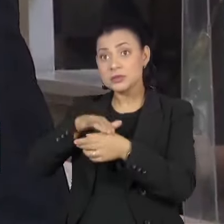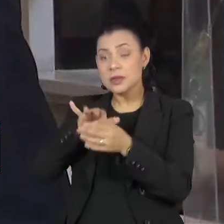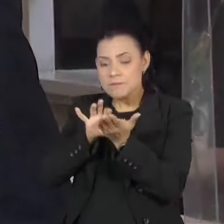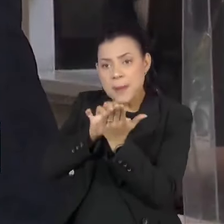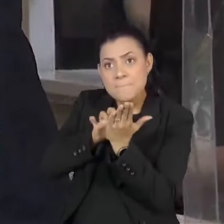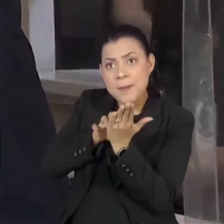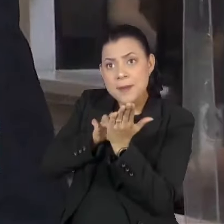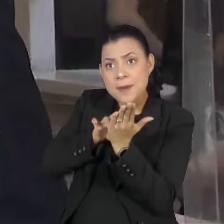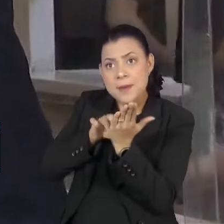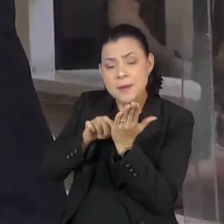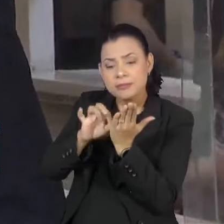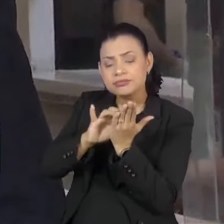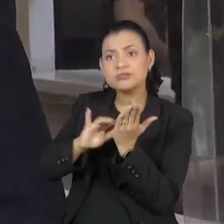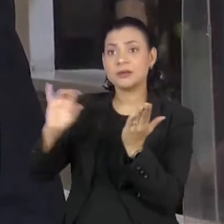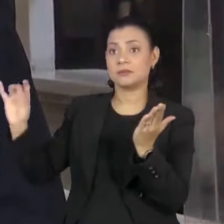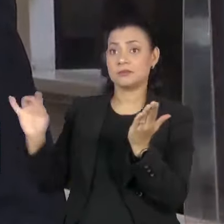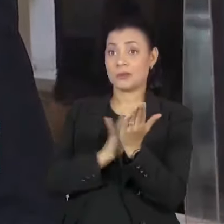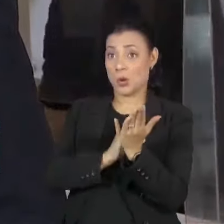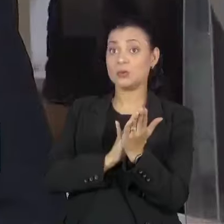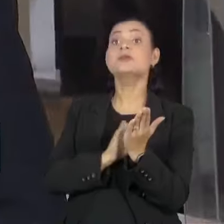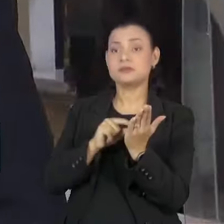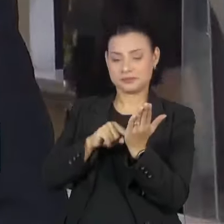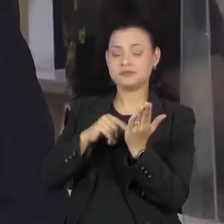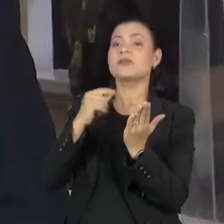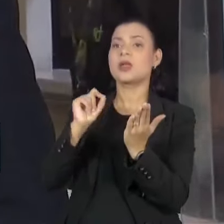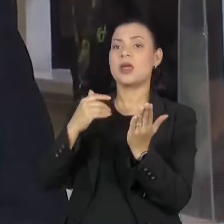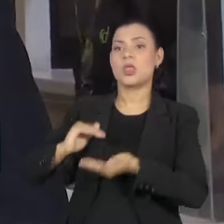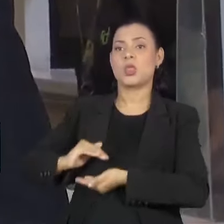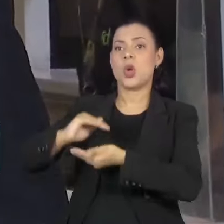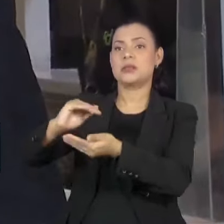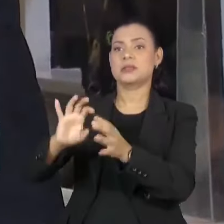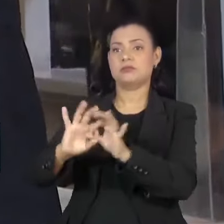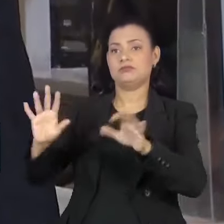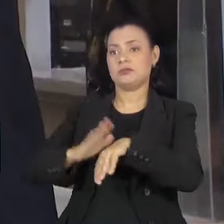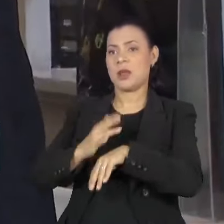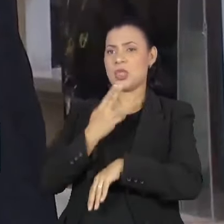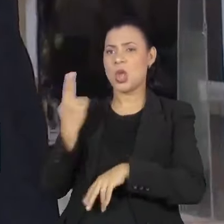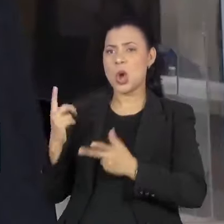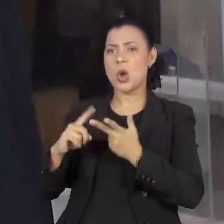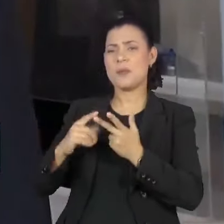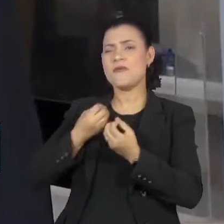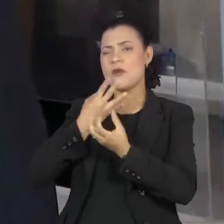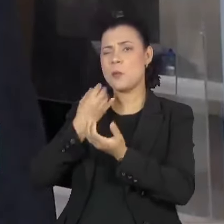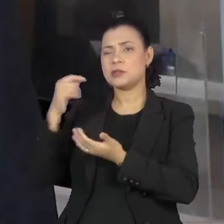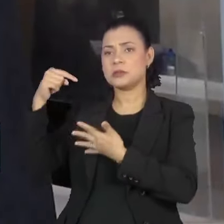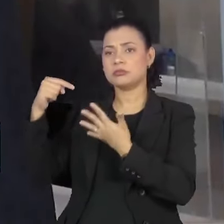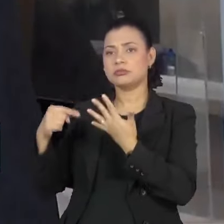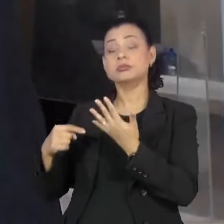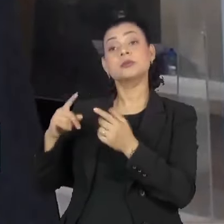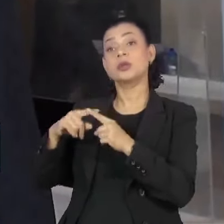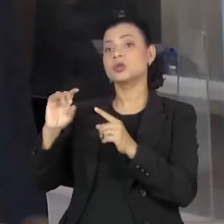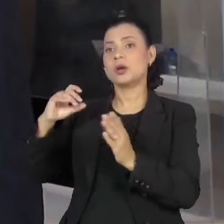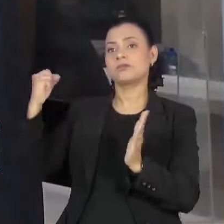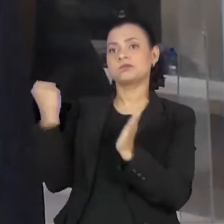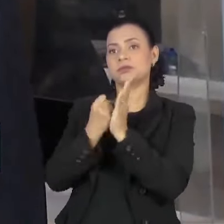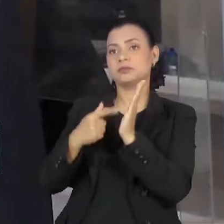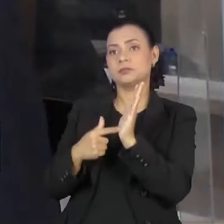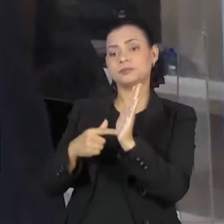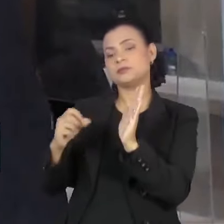fazer a opção de declaração eletrônica de doação de órgãos. E precisa ter só no final um certificado digital